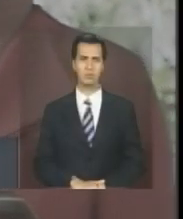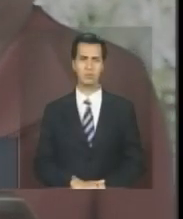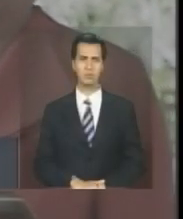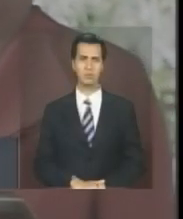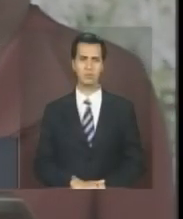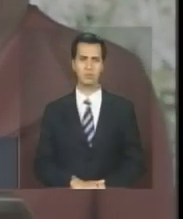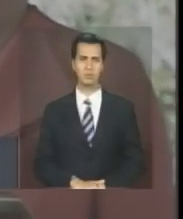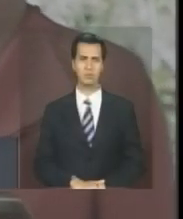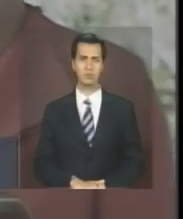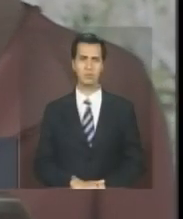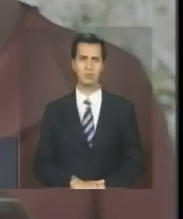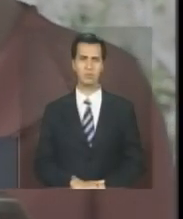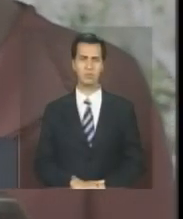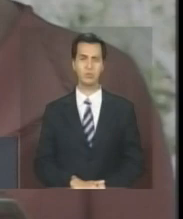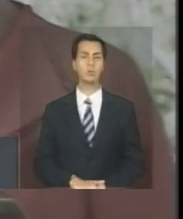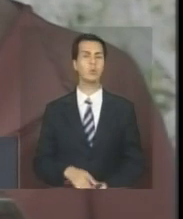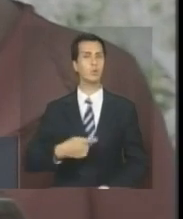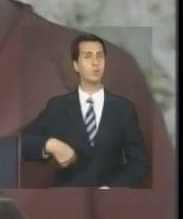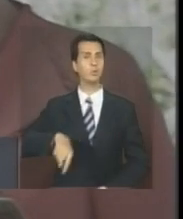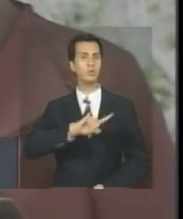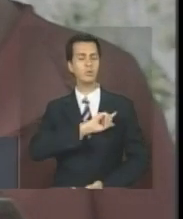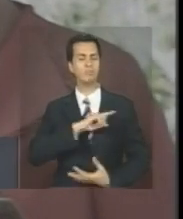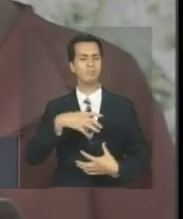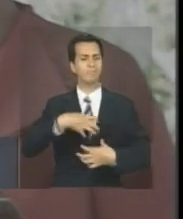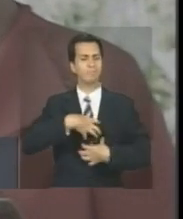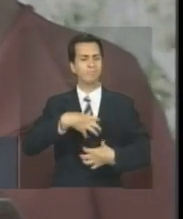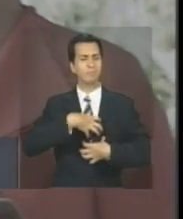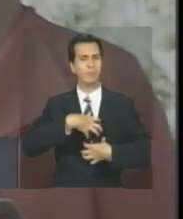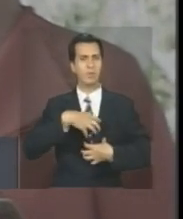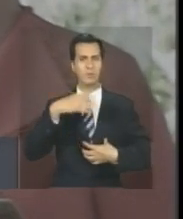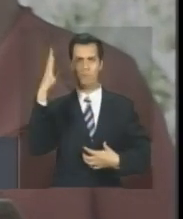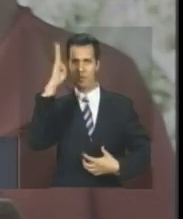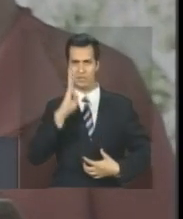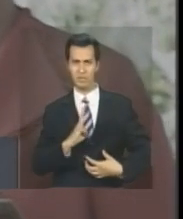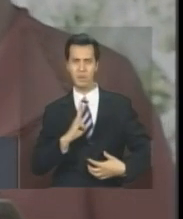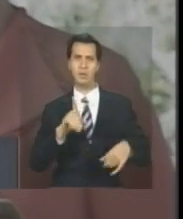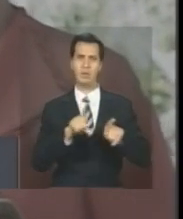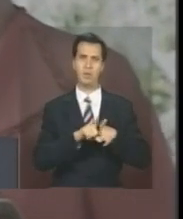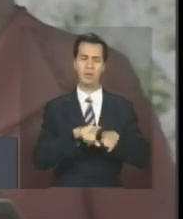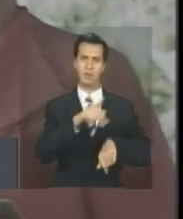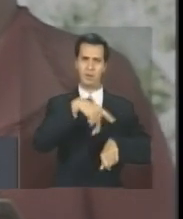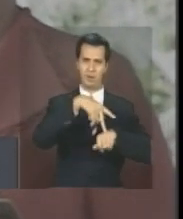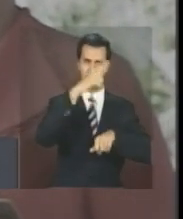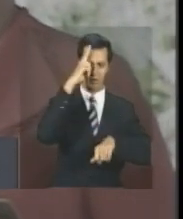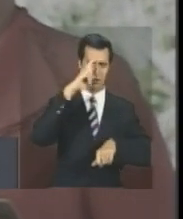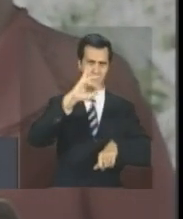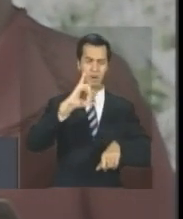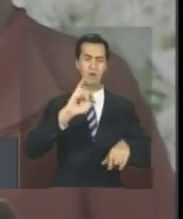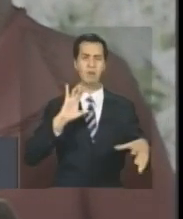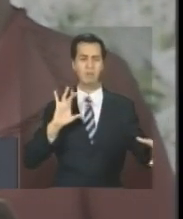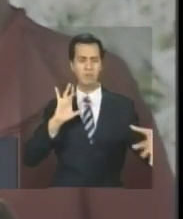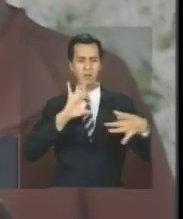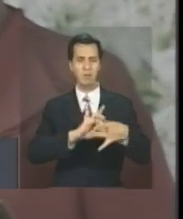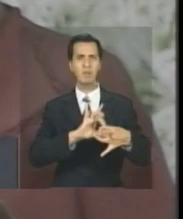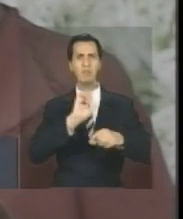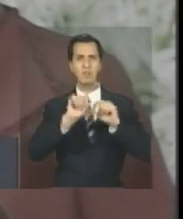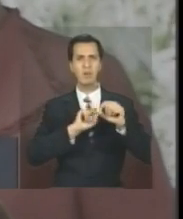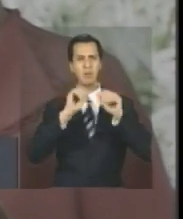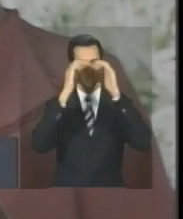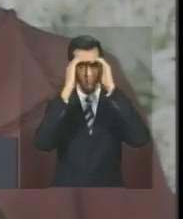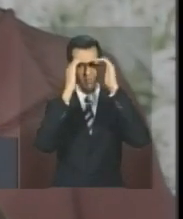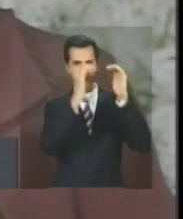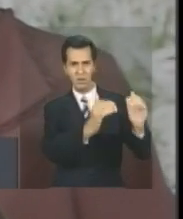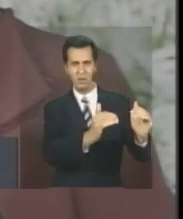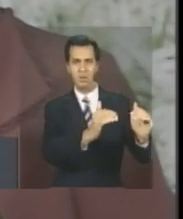O espírito que preside as relações Brasil-Haiti é um espírito de respeito à soberania